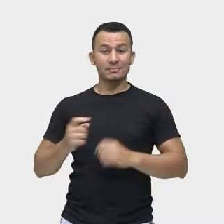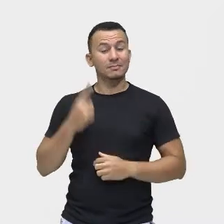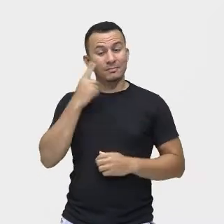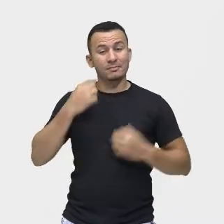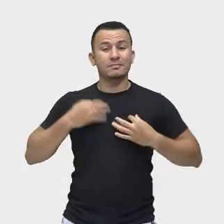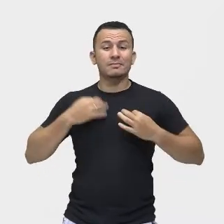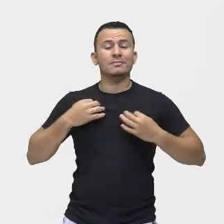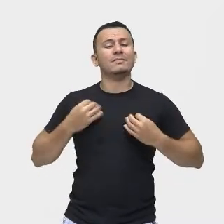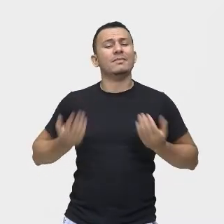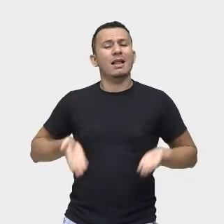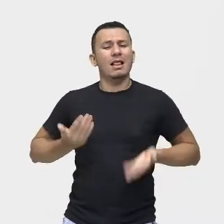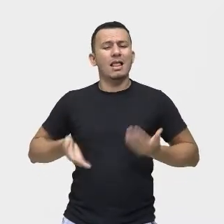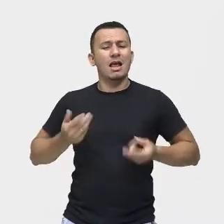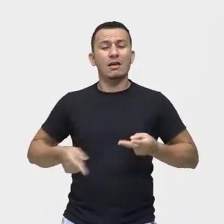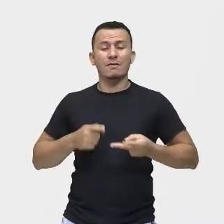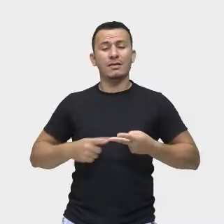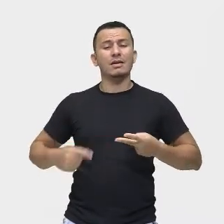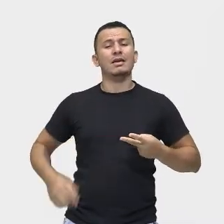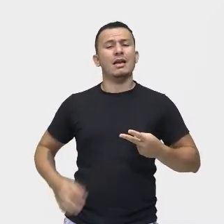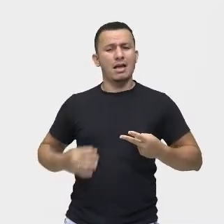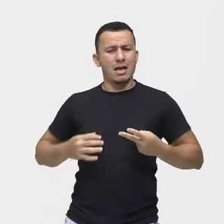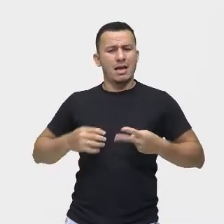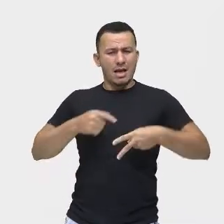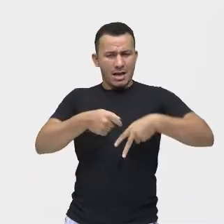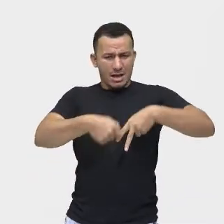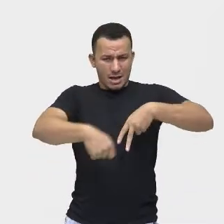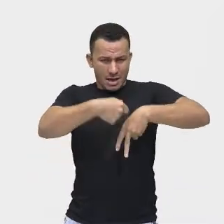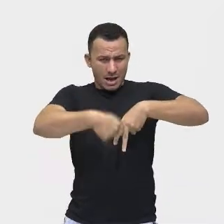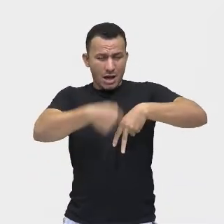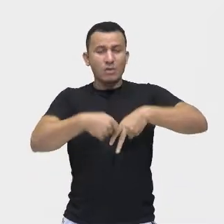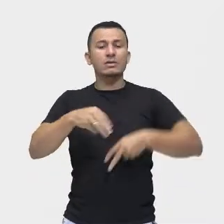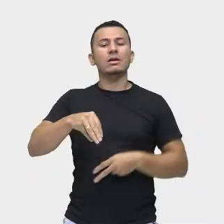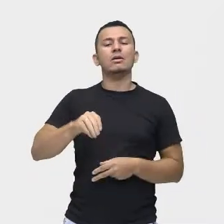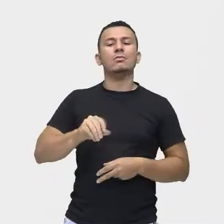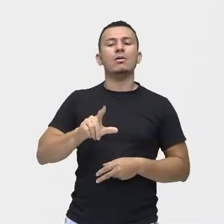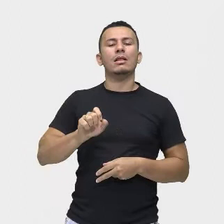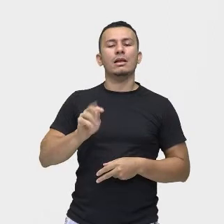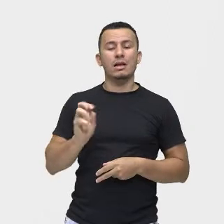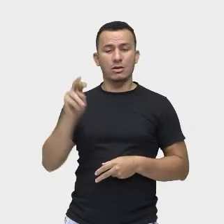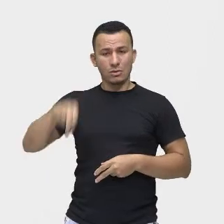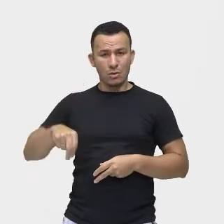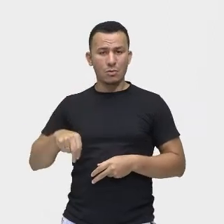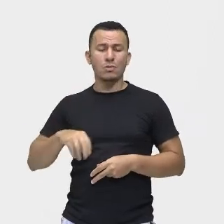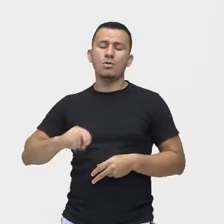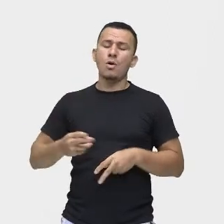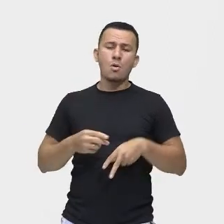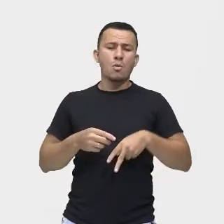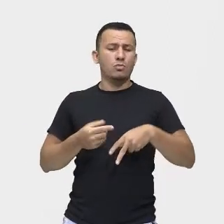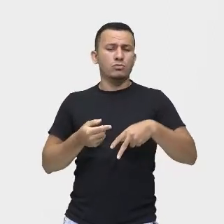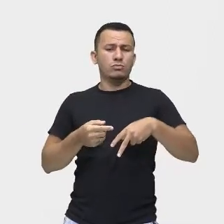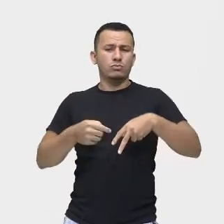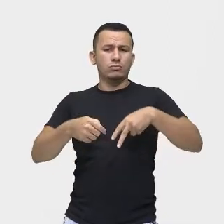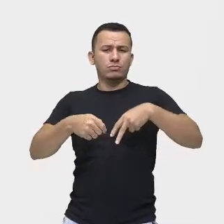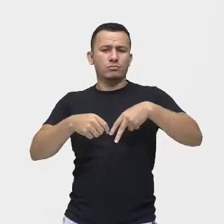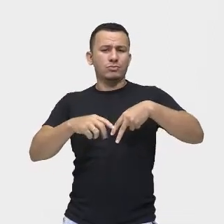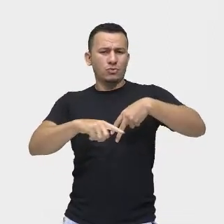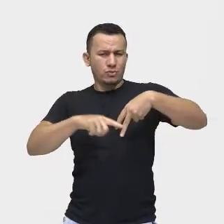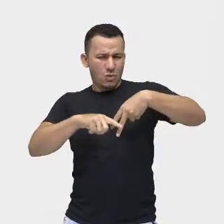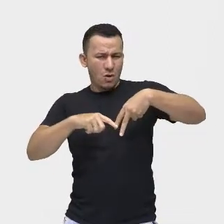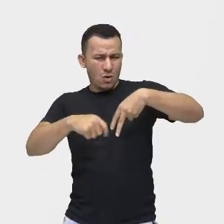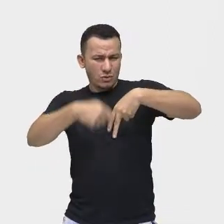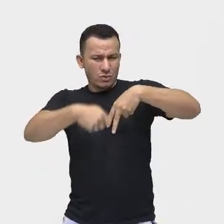camisetas leves, calça, moletom, mas se você também quiser praticar com aqueles shortões, né, de skatista, também